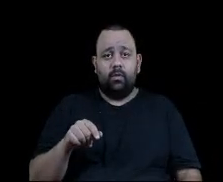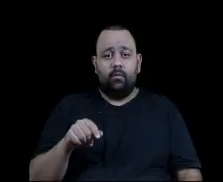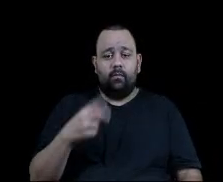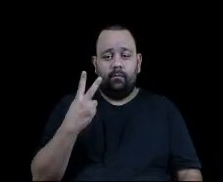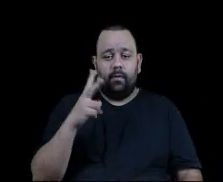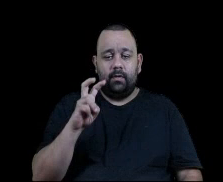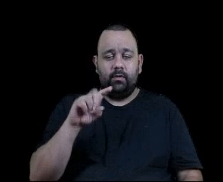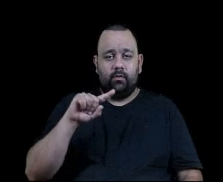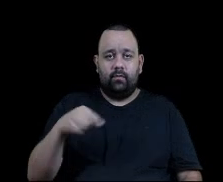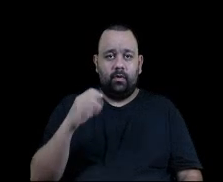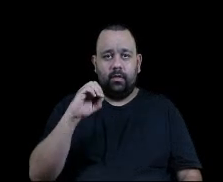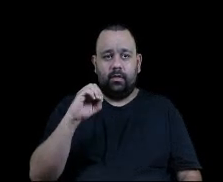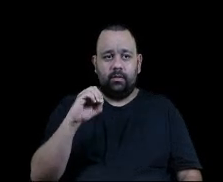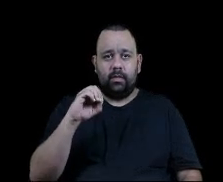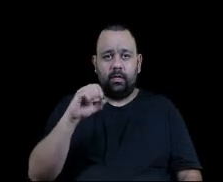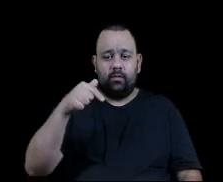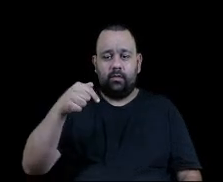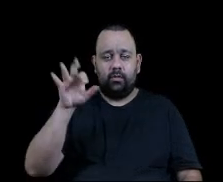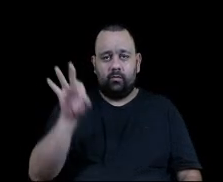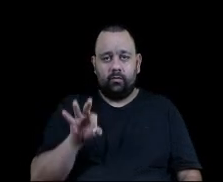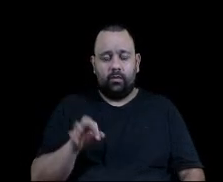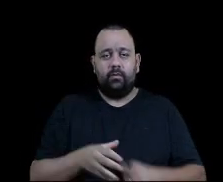30,43% e anual de